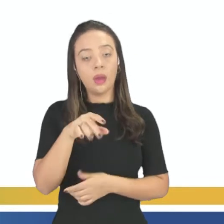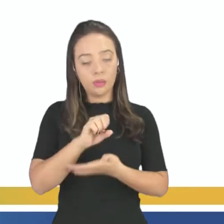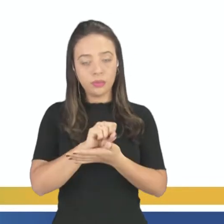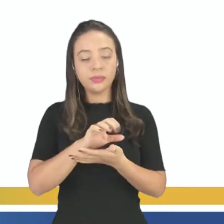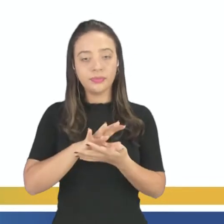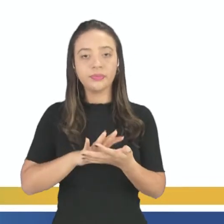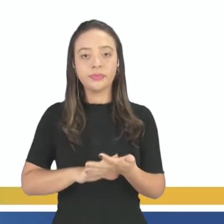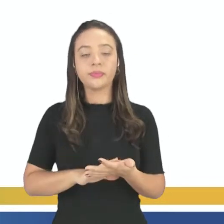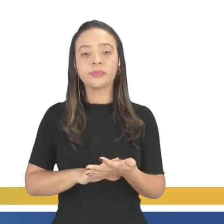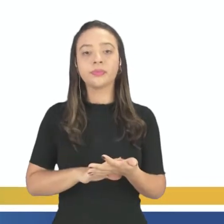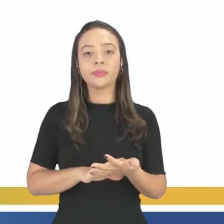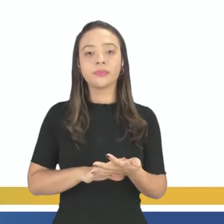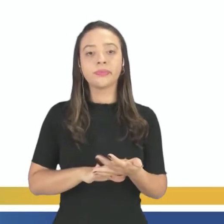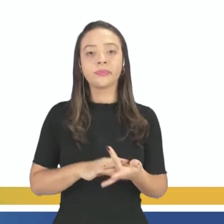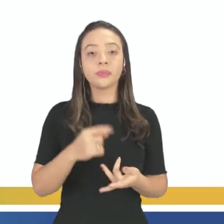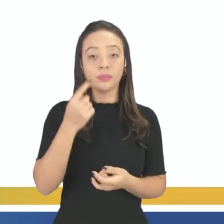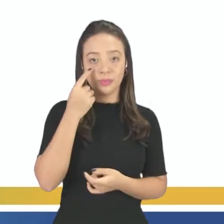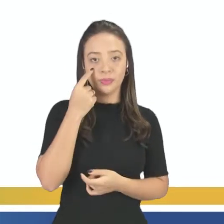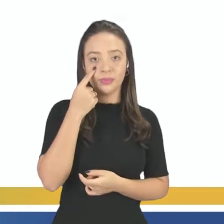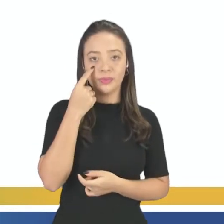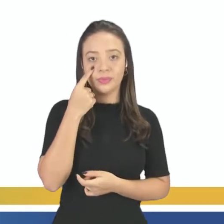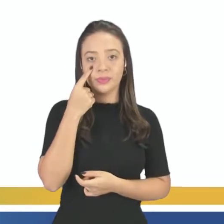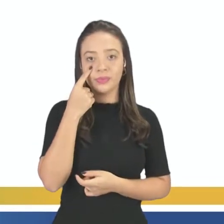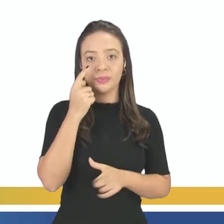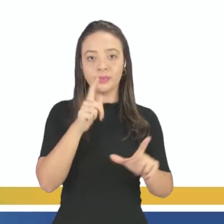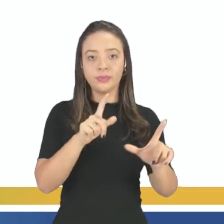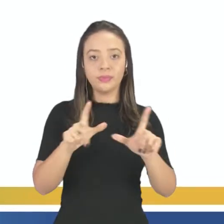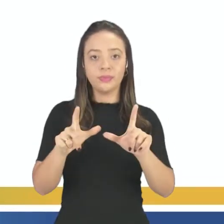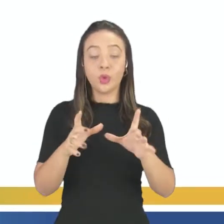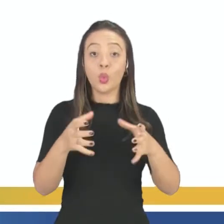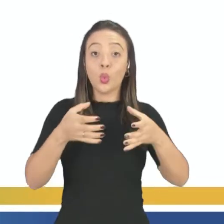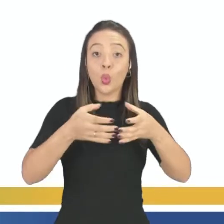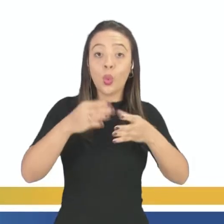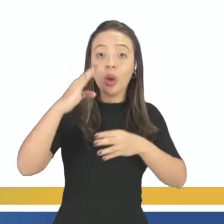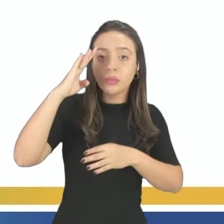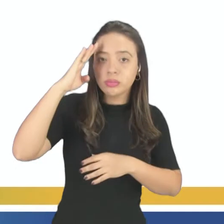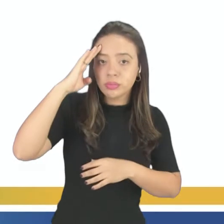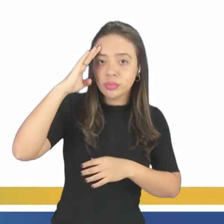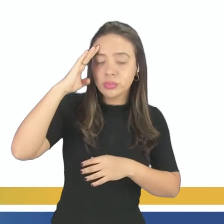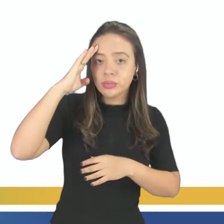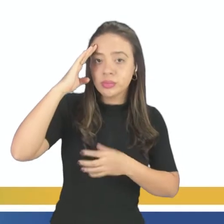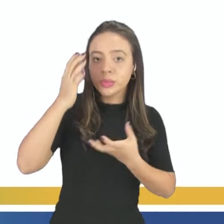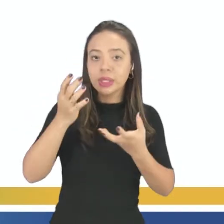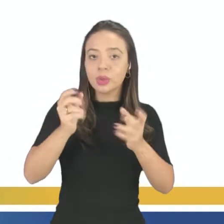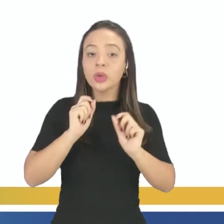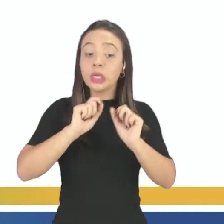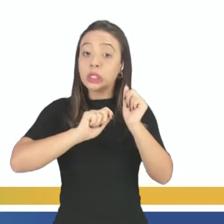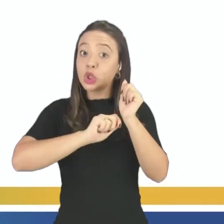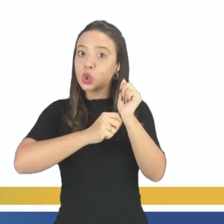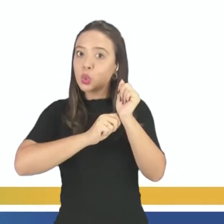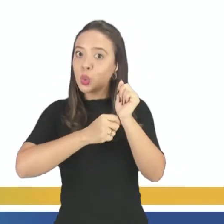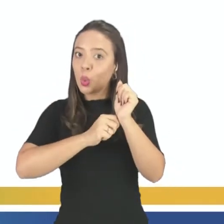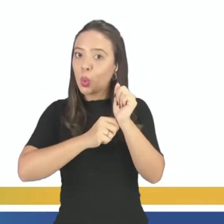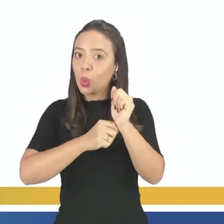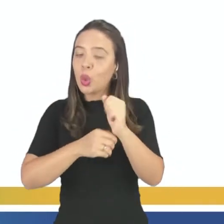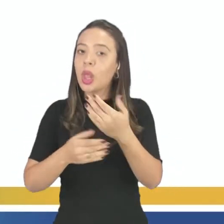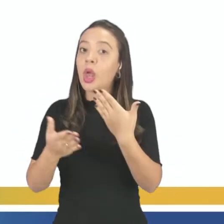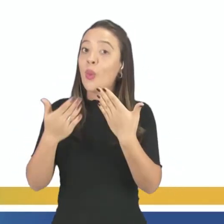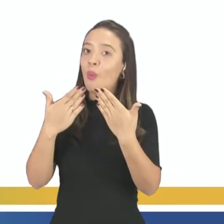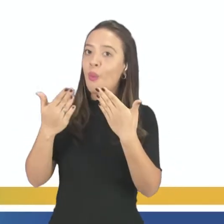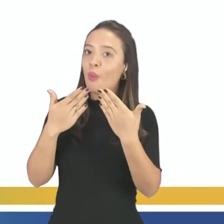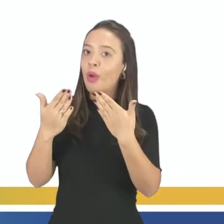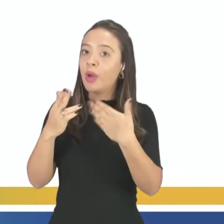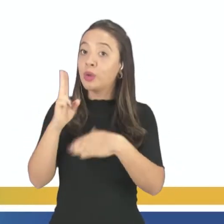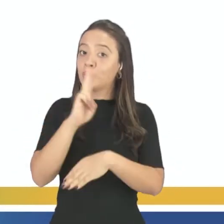do Paraná. Acompanhe comigo aí, tá? Um batalhão do Exército resolveu codificar suas mensagens através